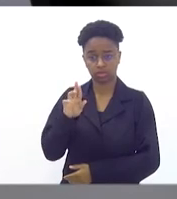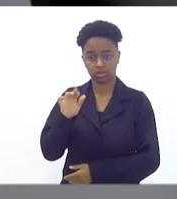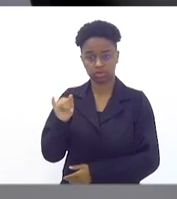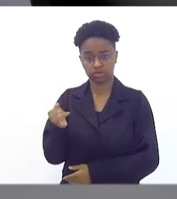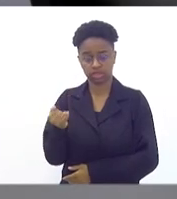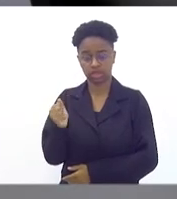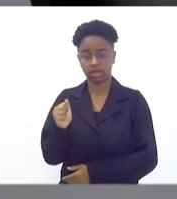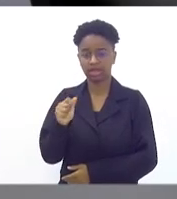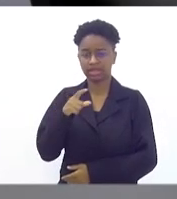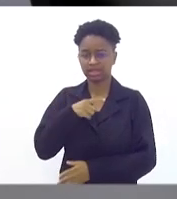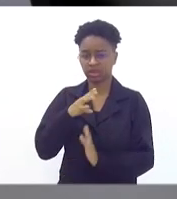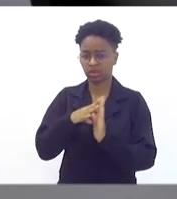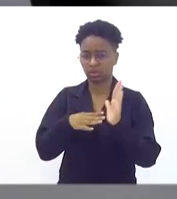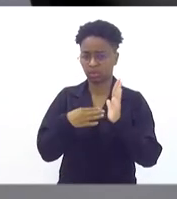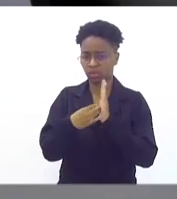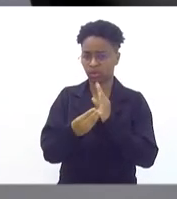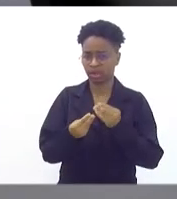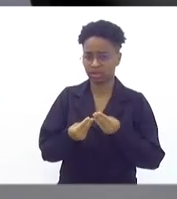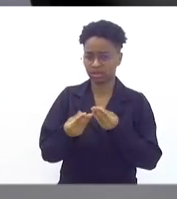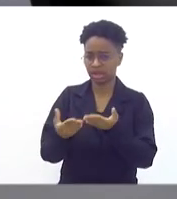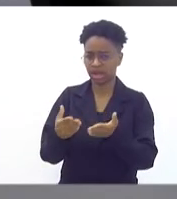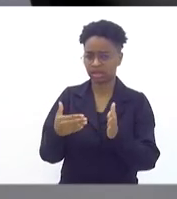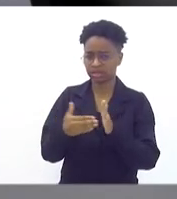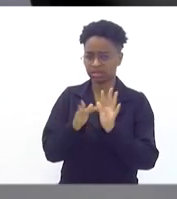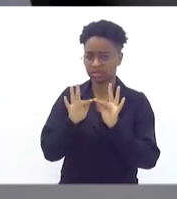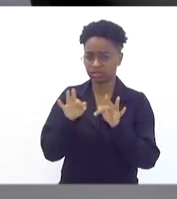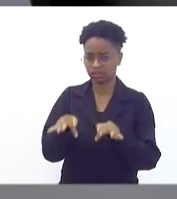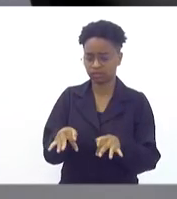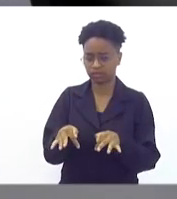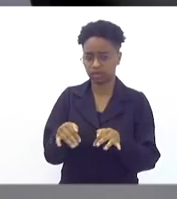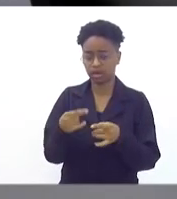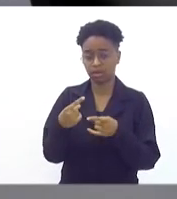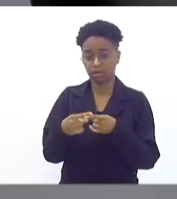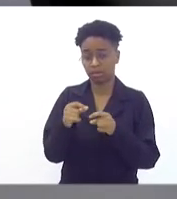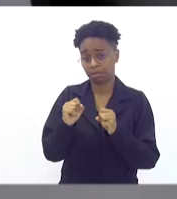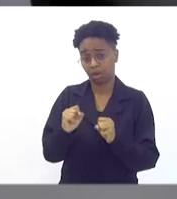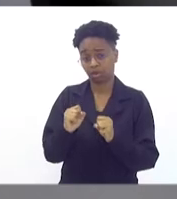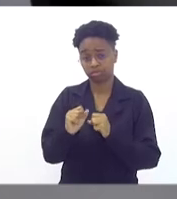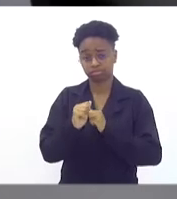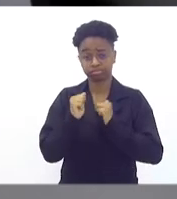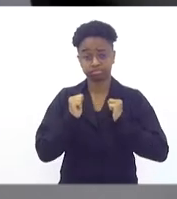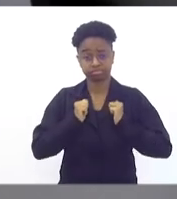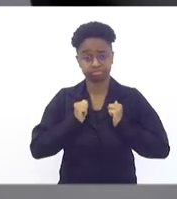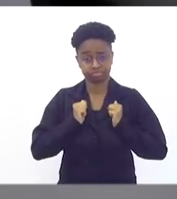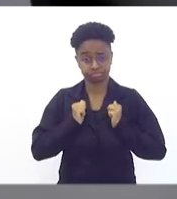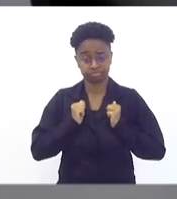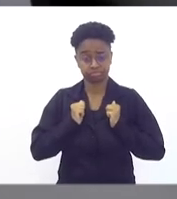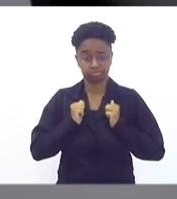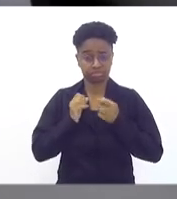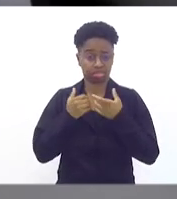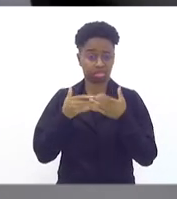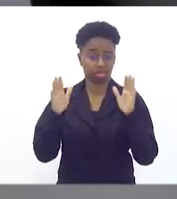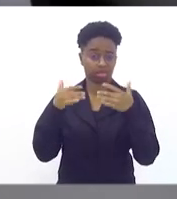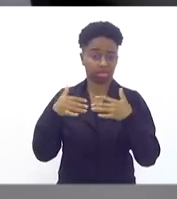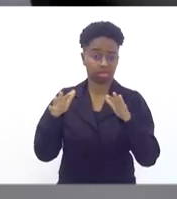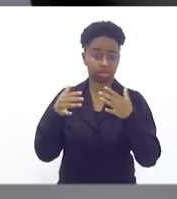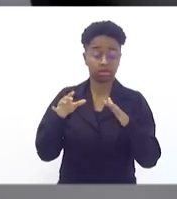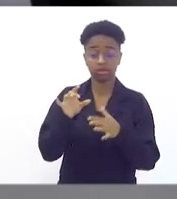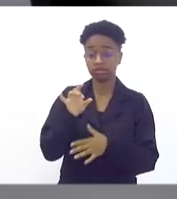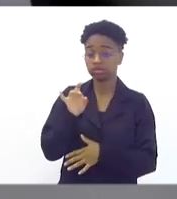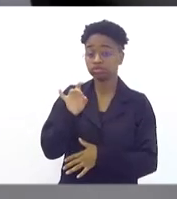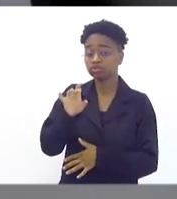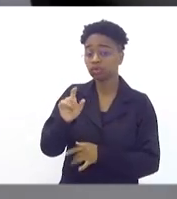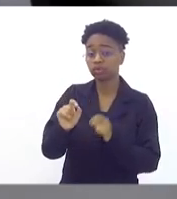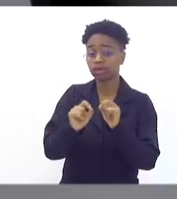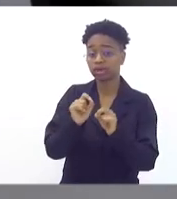tem um cronograma que vai entregar até o térmico porque ela pode muito bem cruzar os braços né deixar e só valorizou